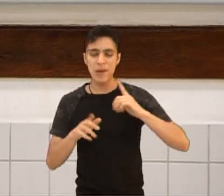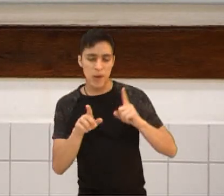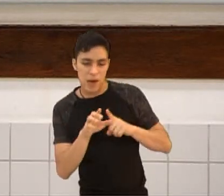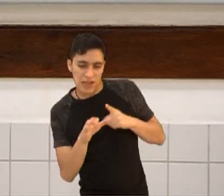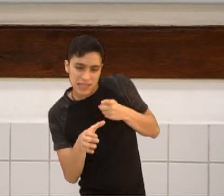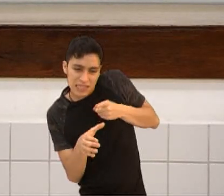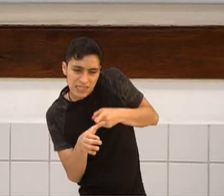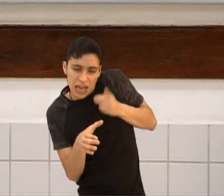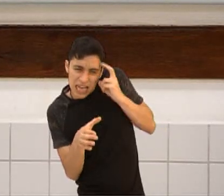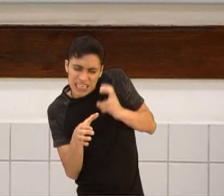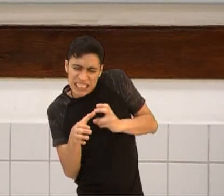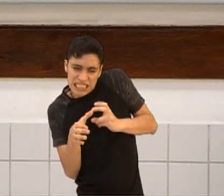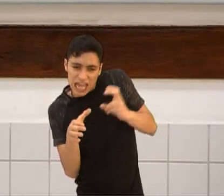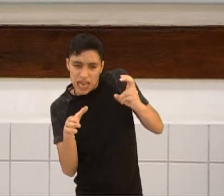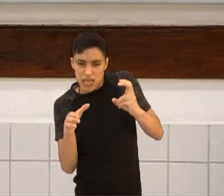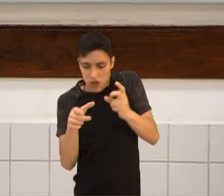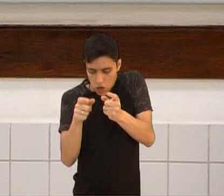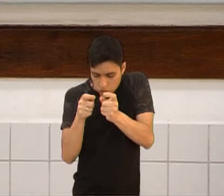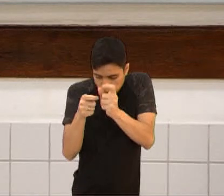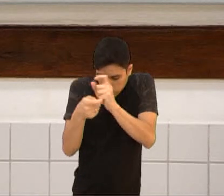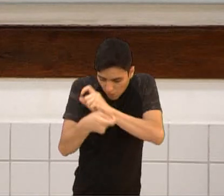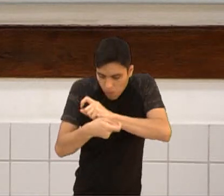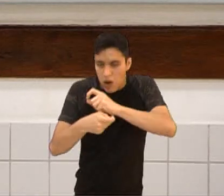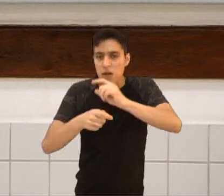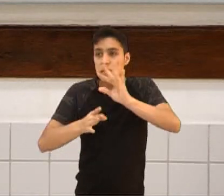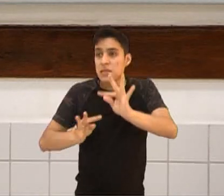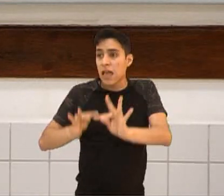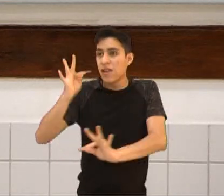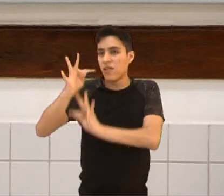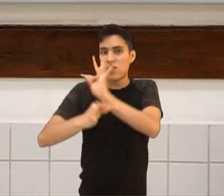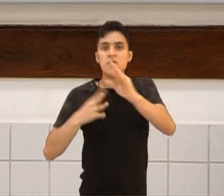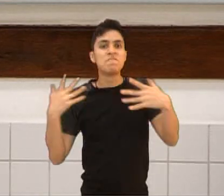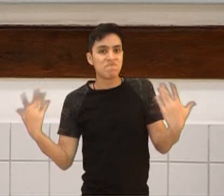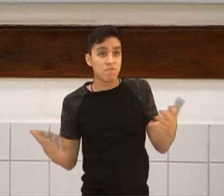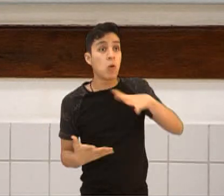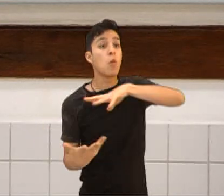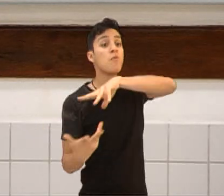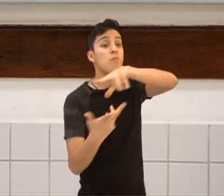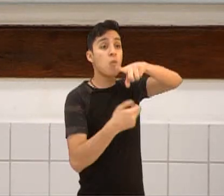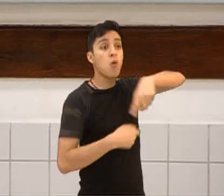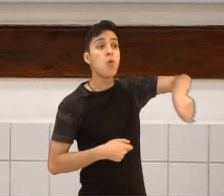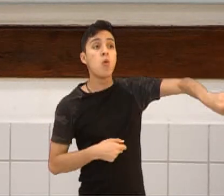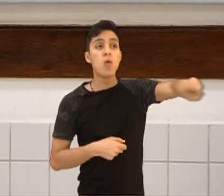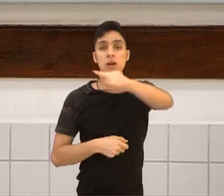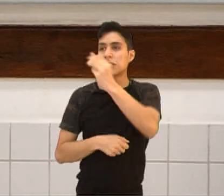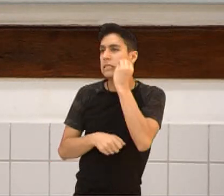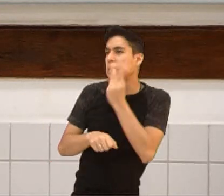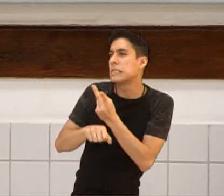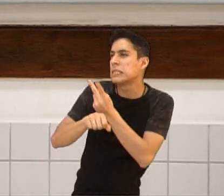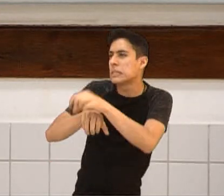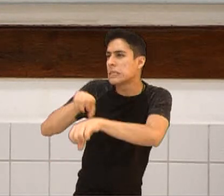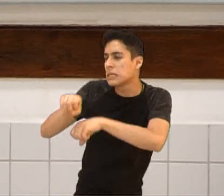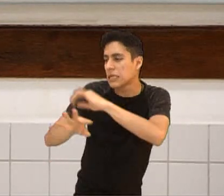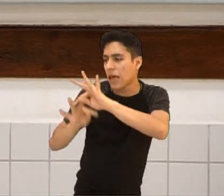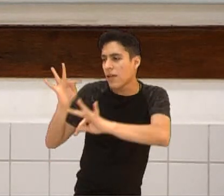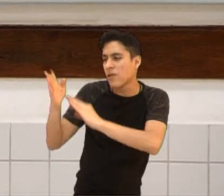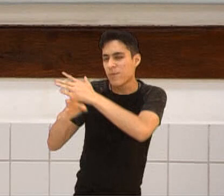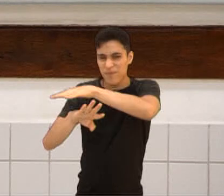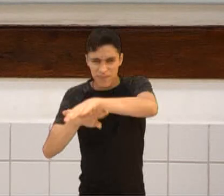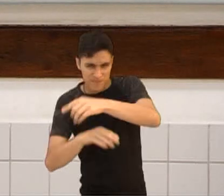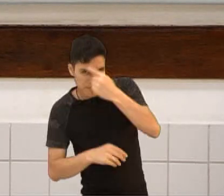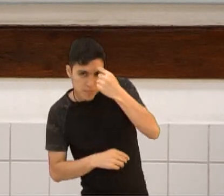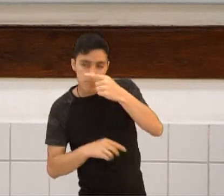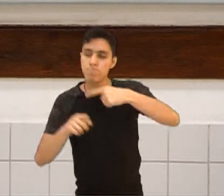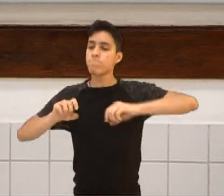exemplo, que é uma alternativa que vem sendo buscada aí pelo mundo todo, as cidades sustentáveis, o uso da tecnologia, a